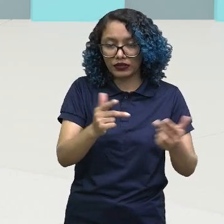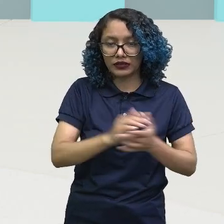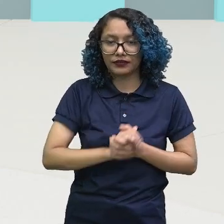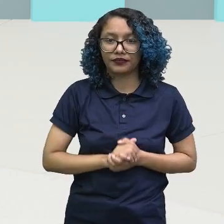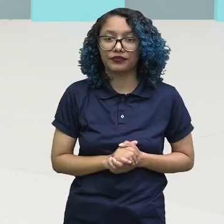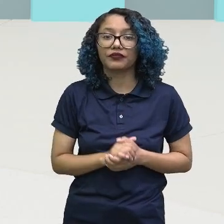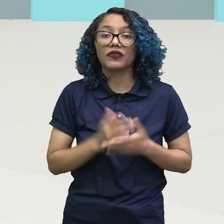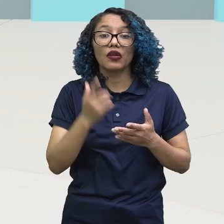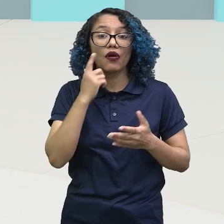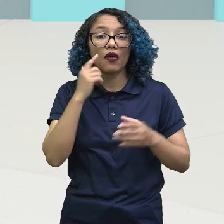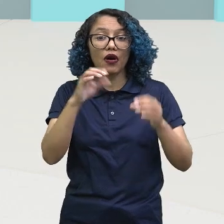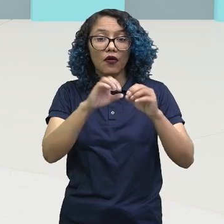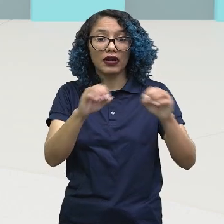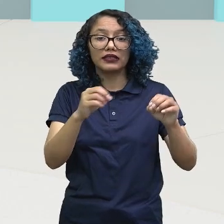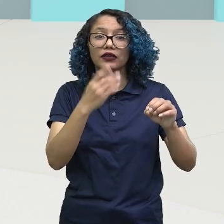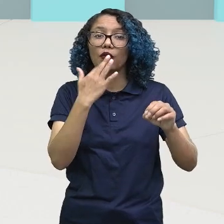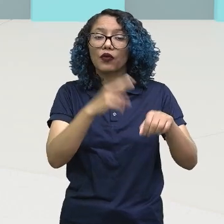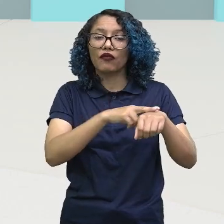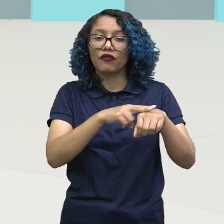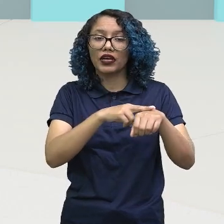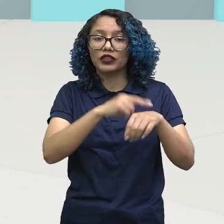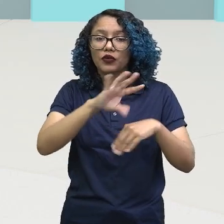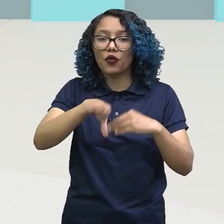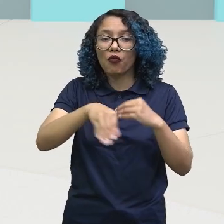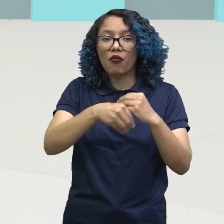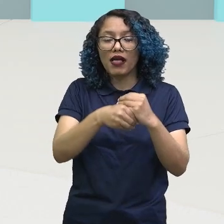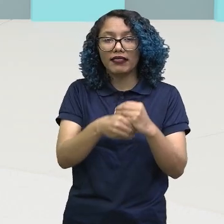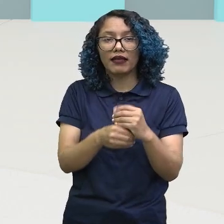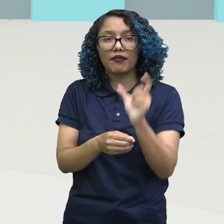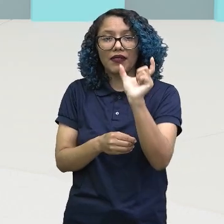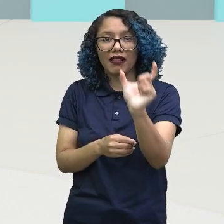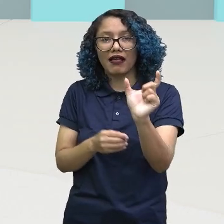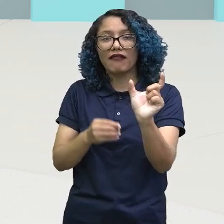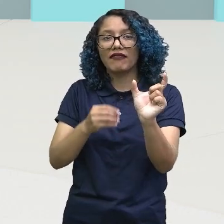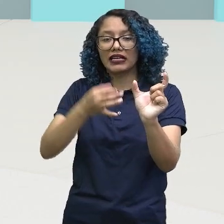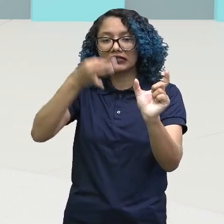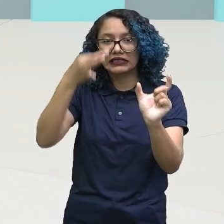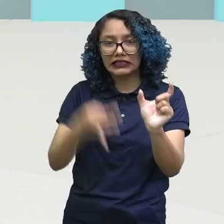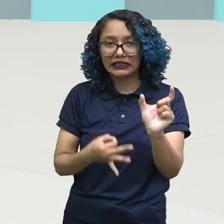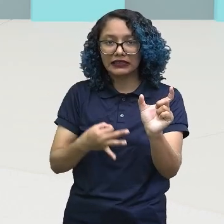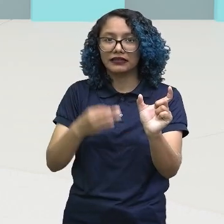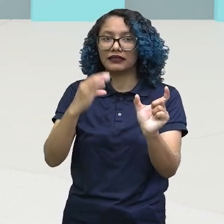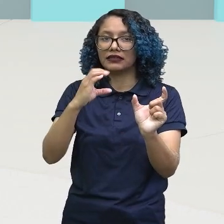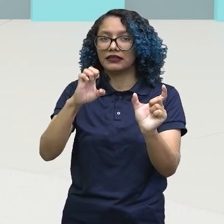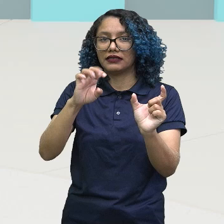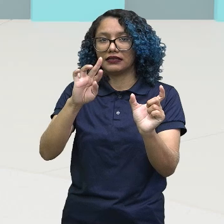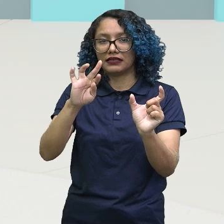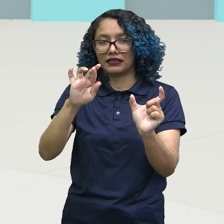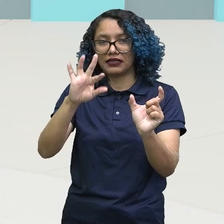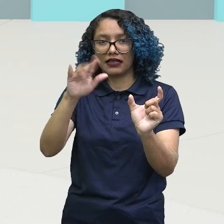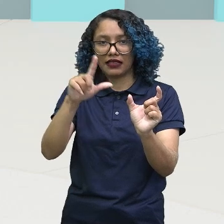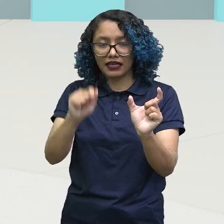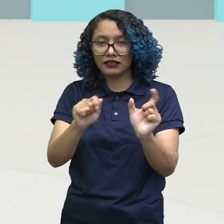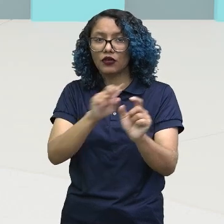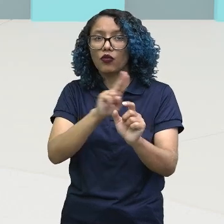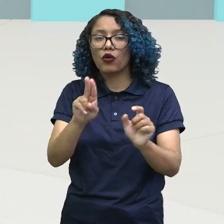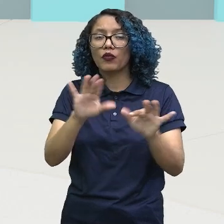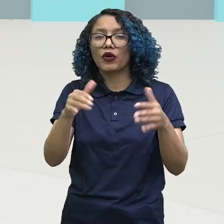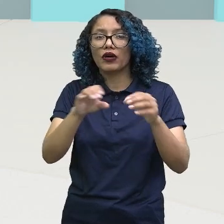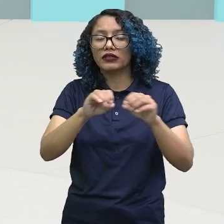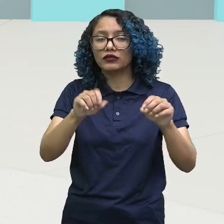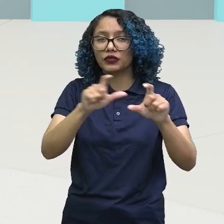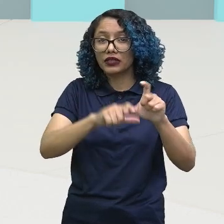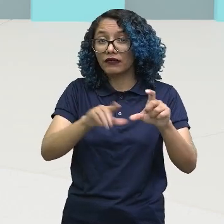em verde está completando certeza. Aí, como vai ser o nome da oração? Oração